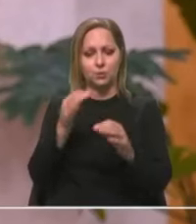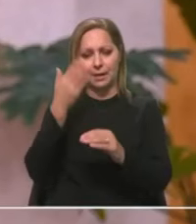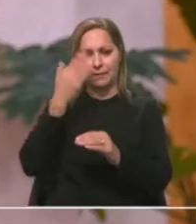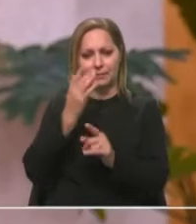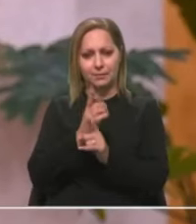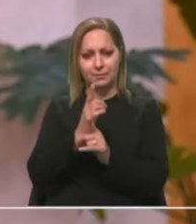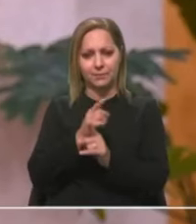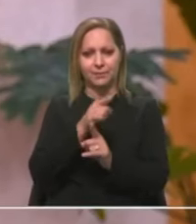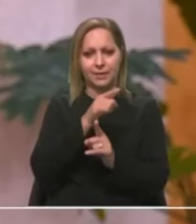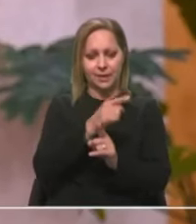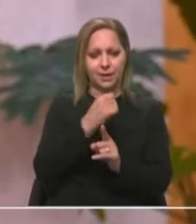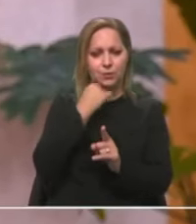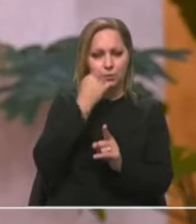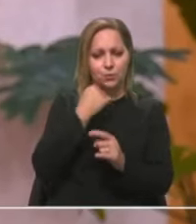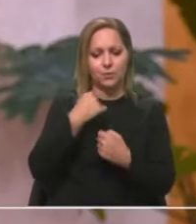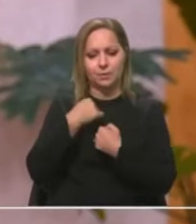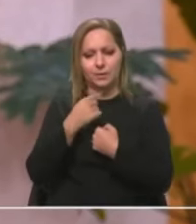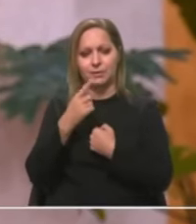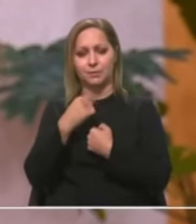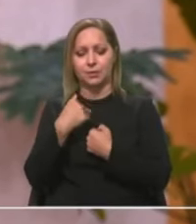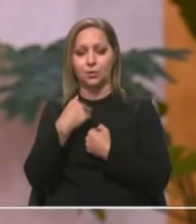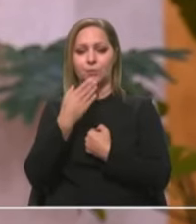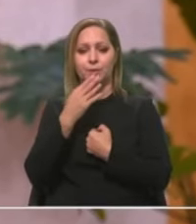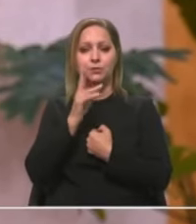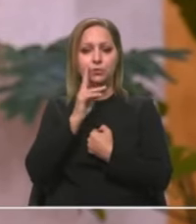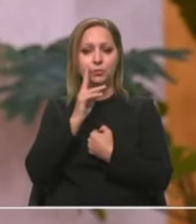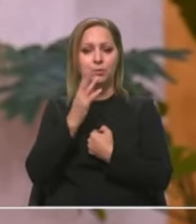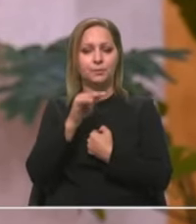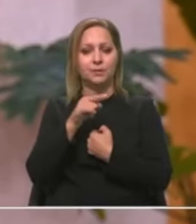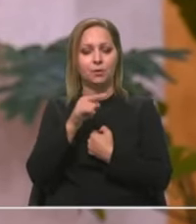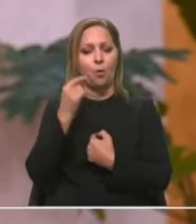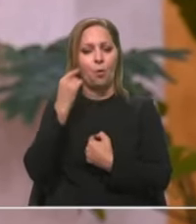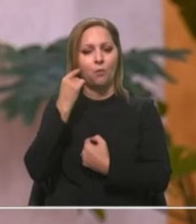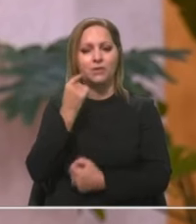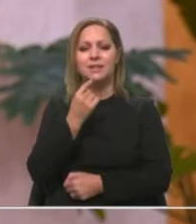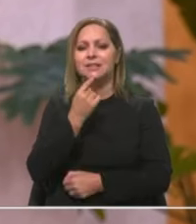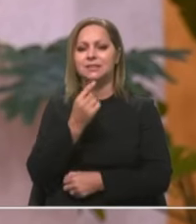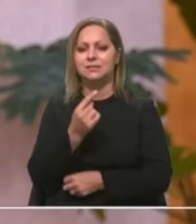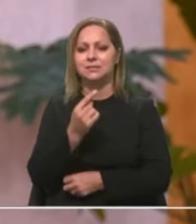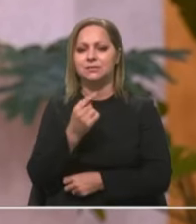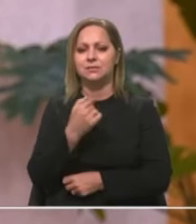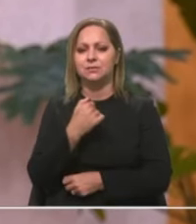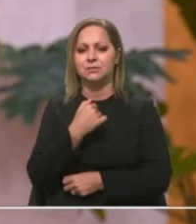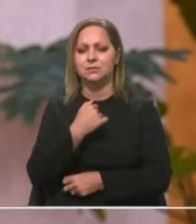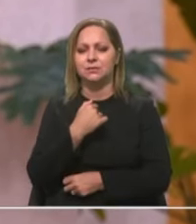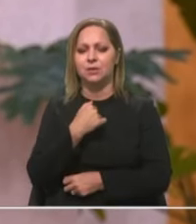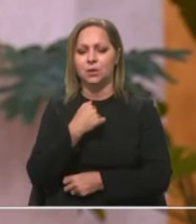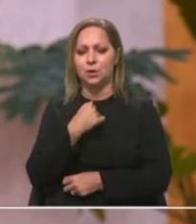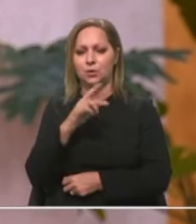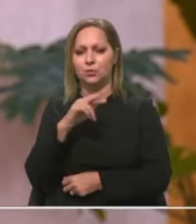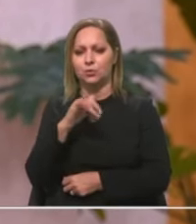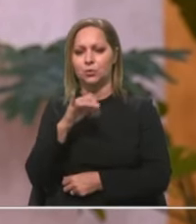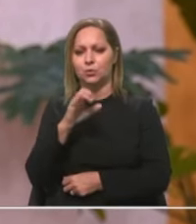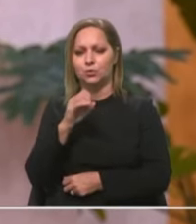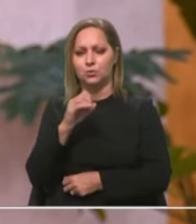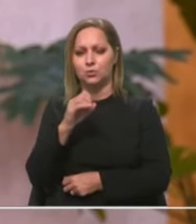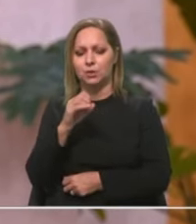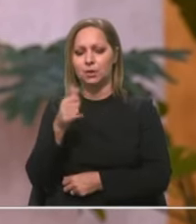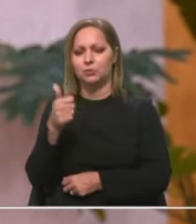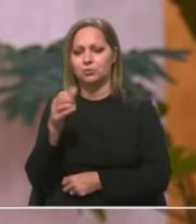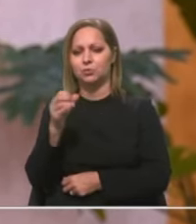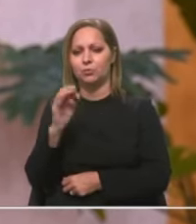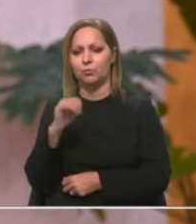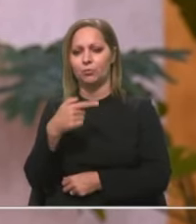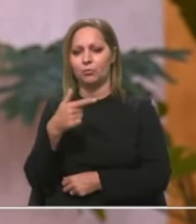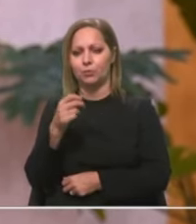a ela doeu, a mim também, peço desculpas, mas escutar que ela disse que eu e o Chico éramos bosta, foi o que